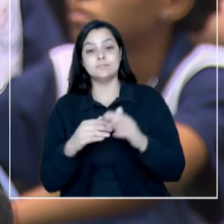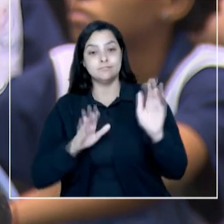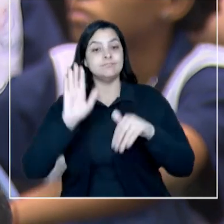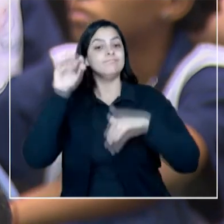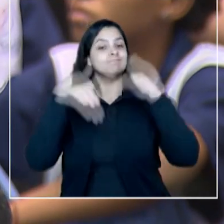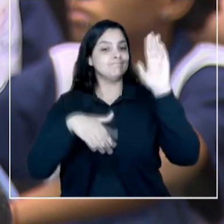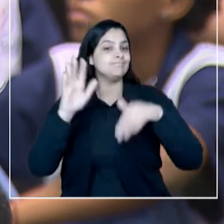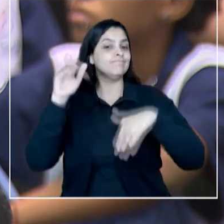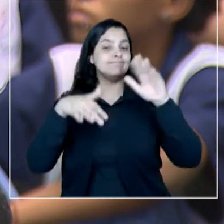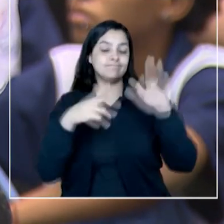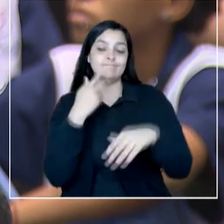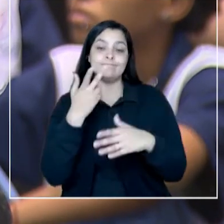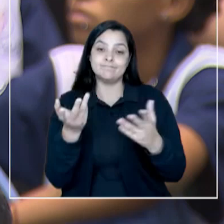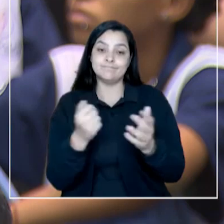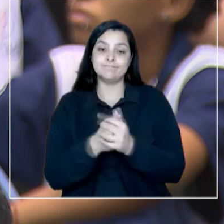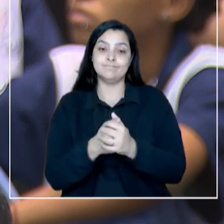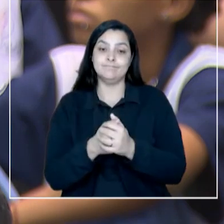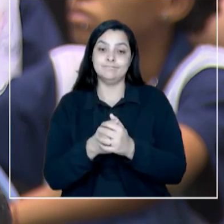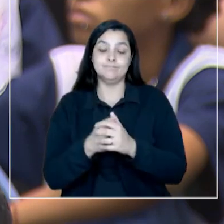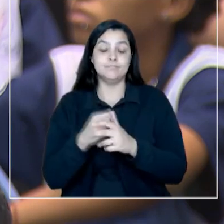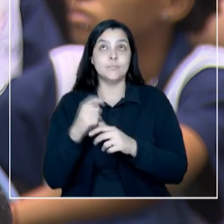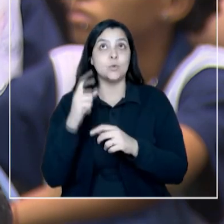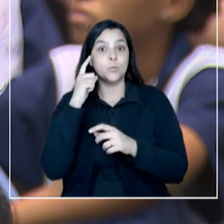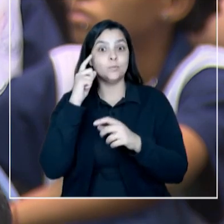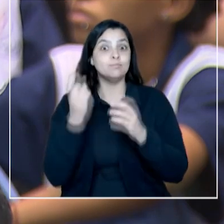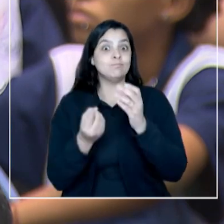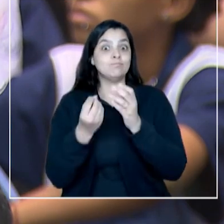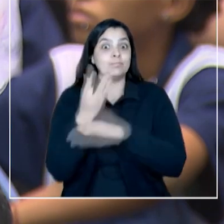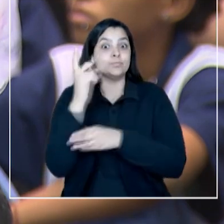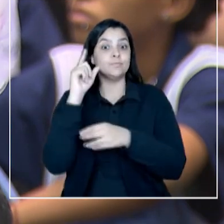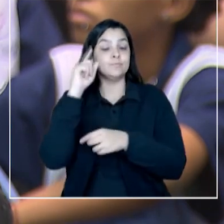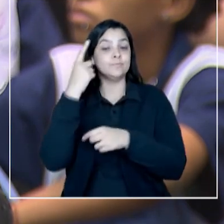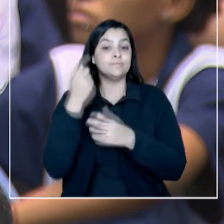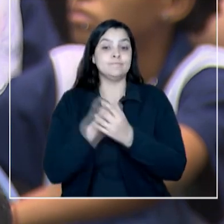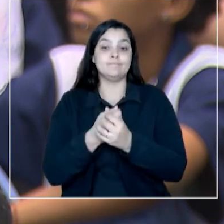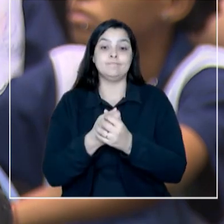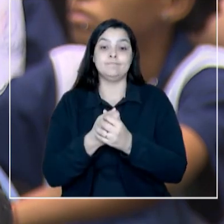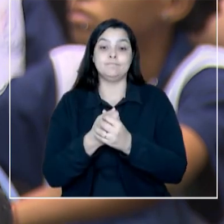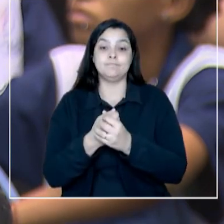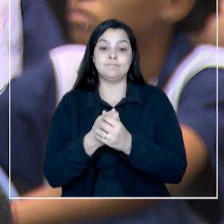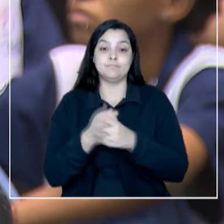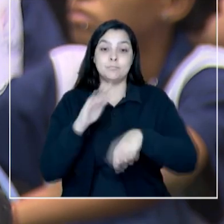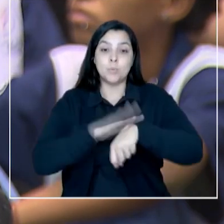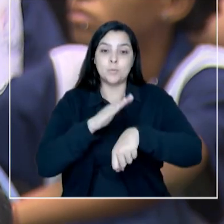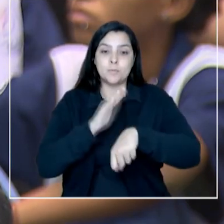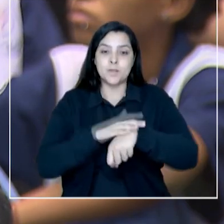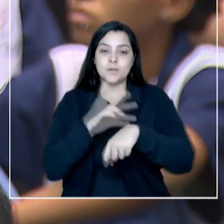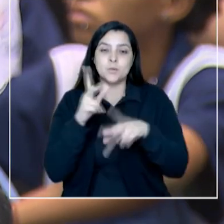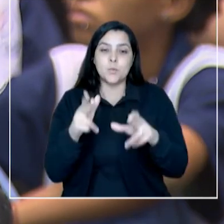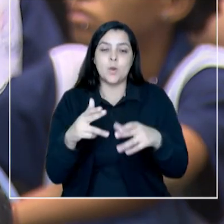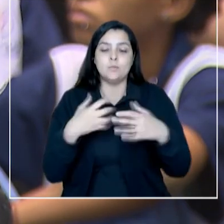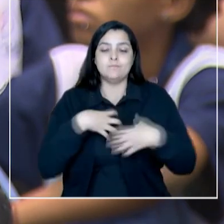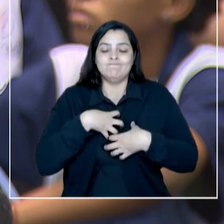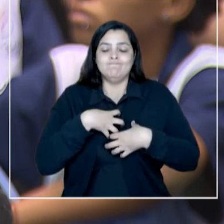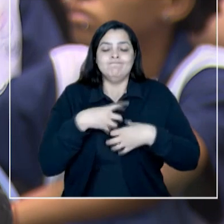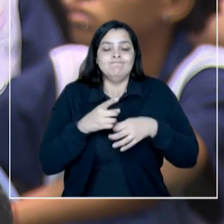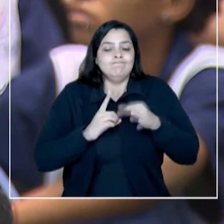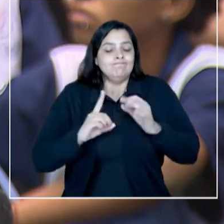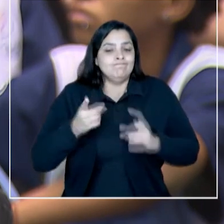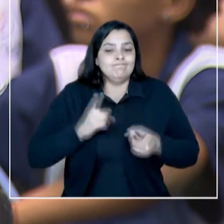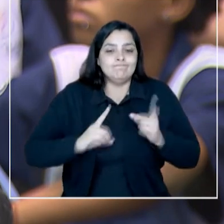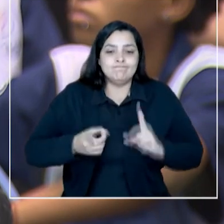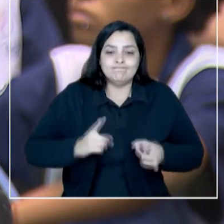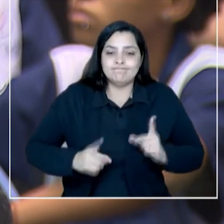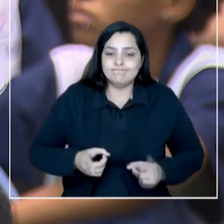te falei. Eu acho que a grande virada ali foi realmente quando eu entrei nesse meu momento de depressão, e aí